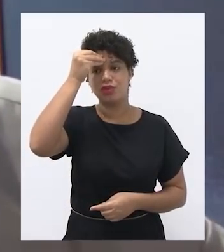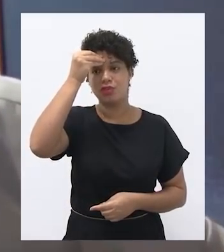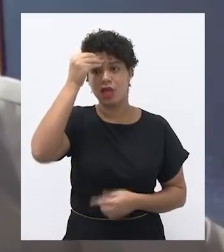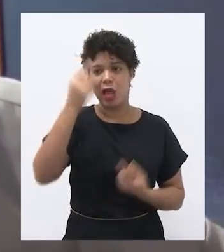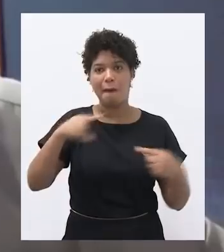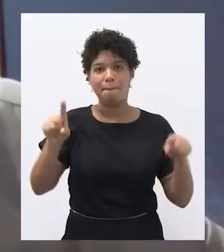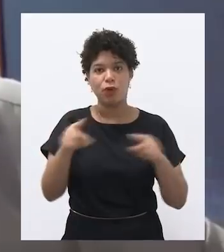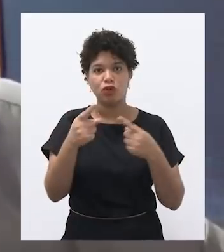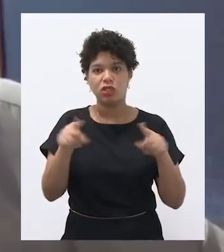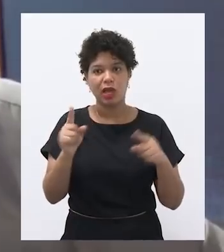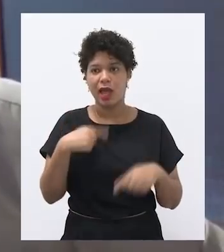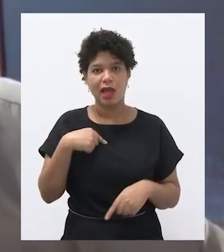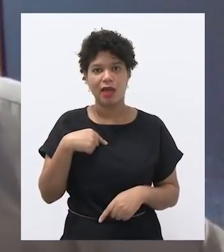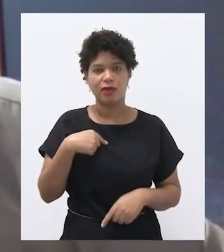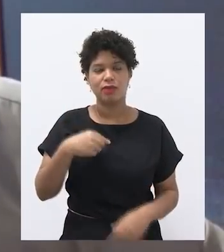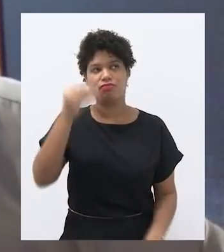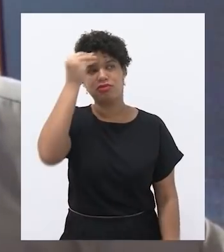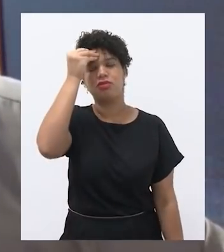uma tatuagem no seu cérebro.